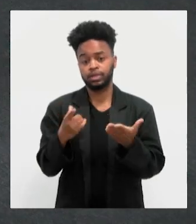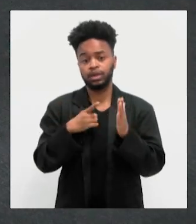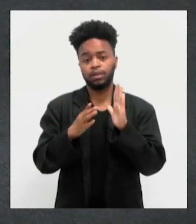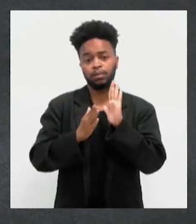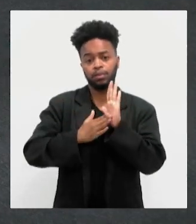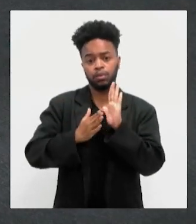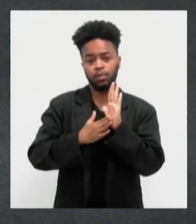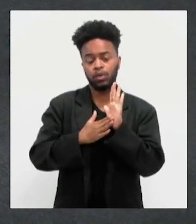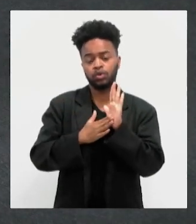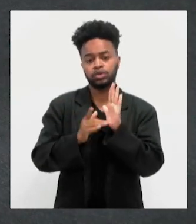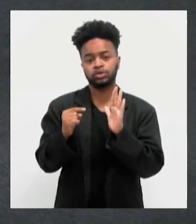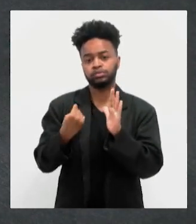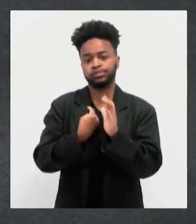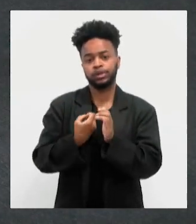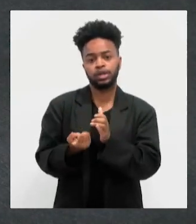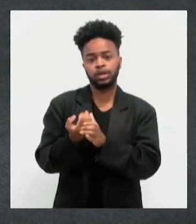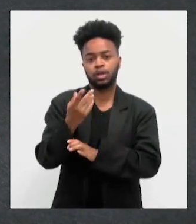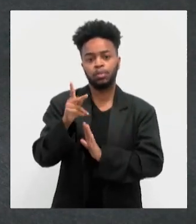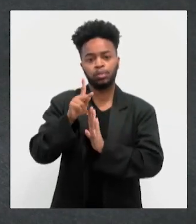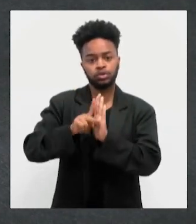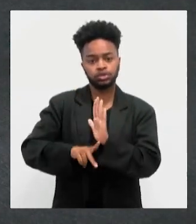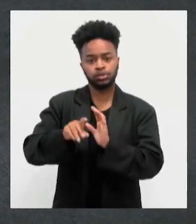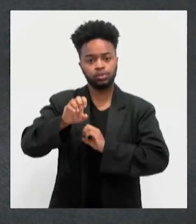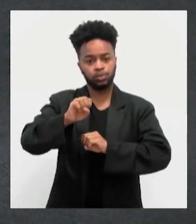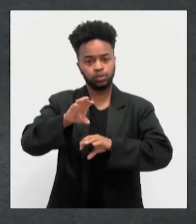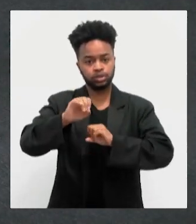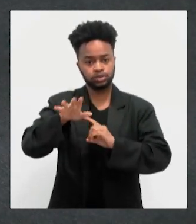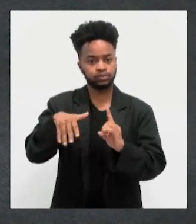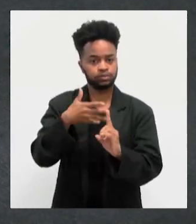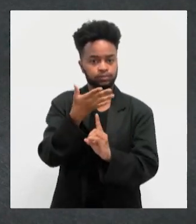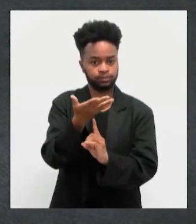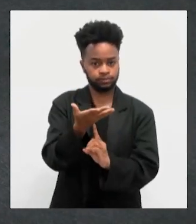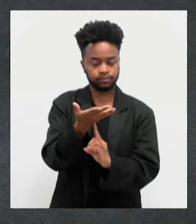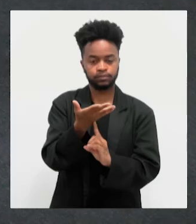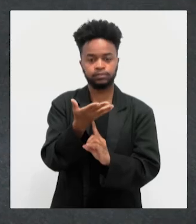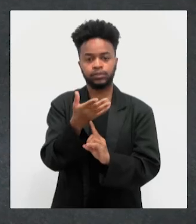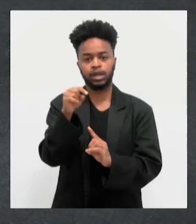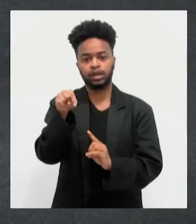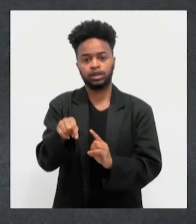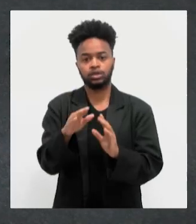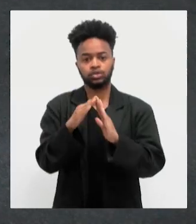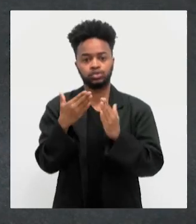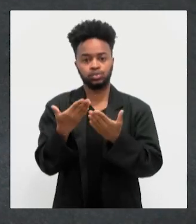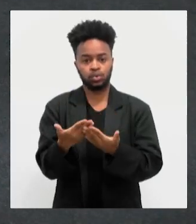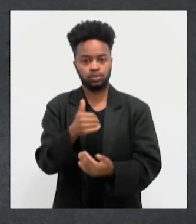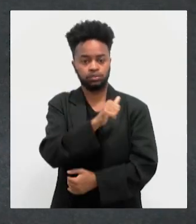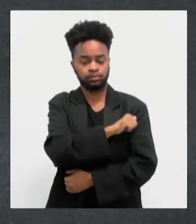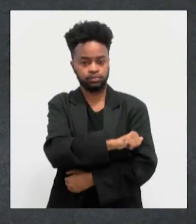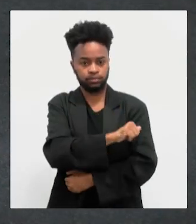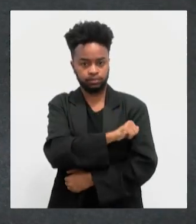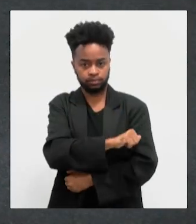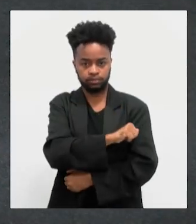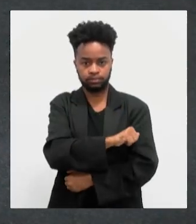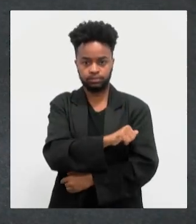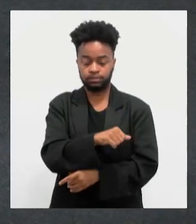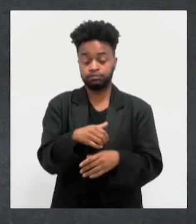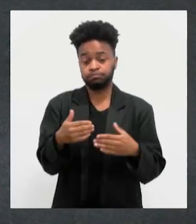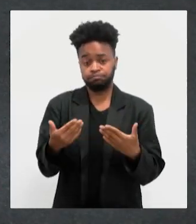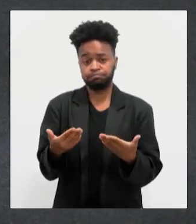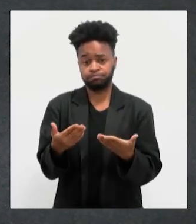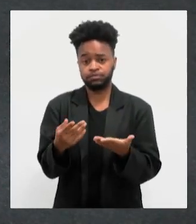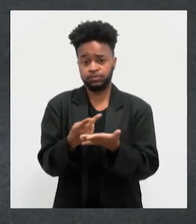nós fazermos esse projeto de educação ambiental aqui nas escolas aqui do Rio de Janeiro, e